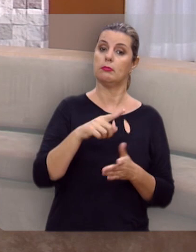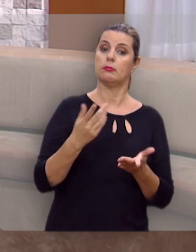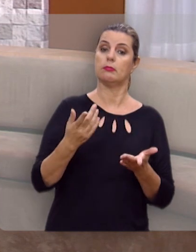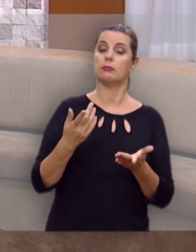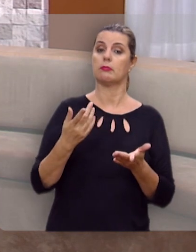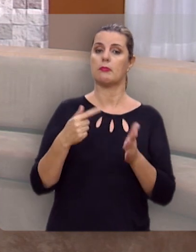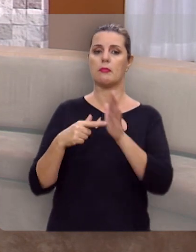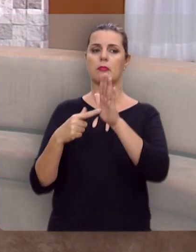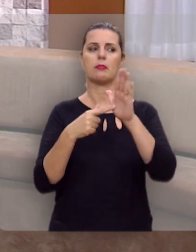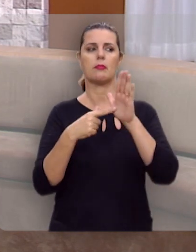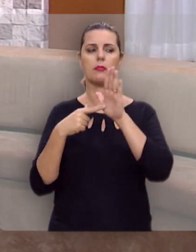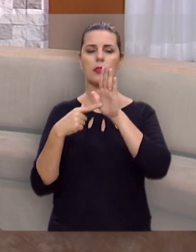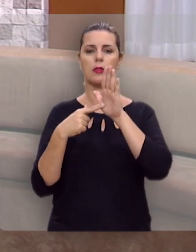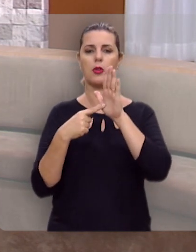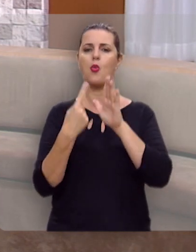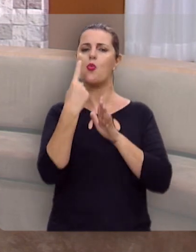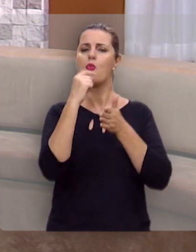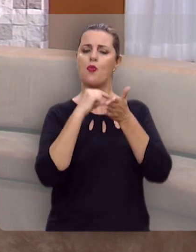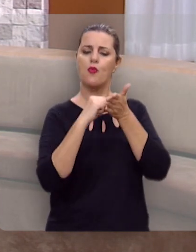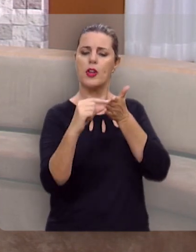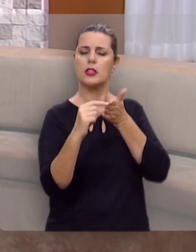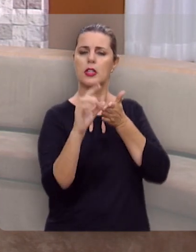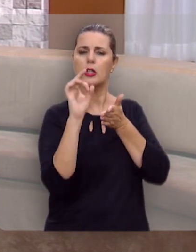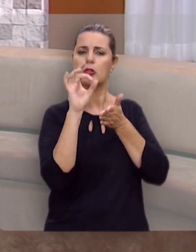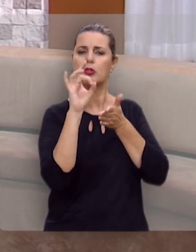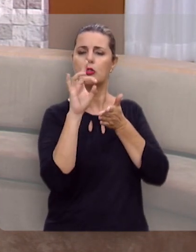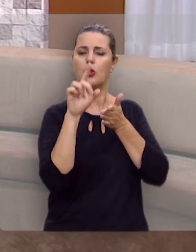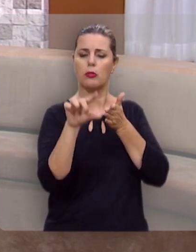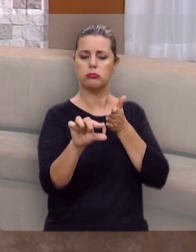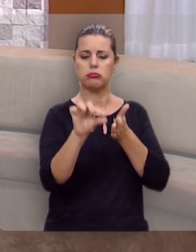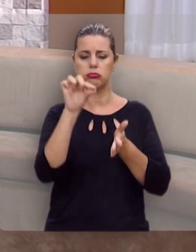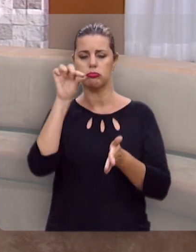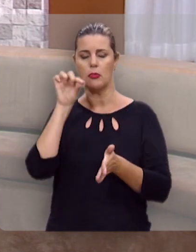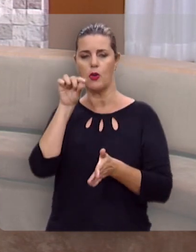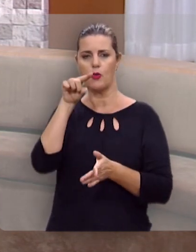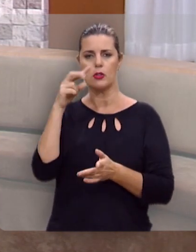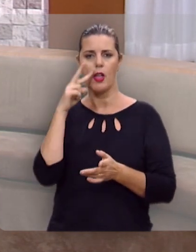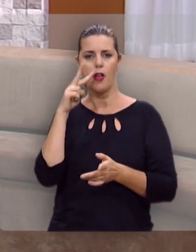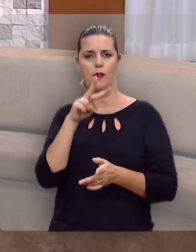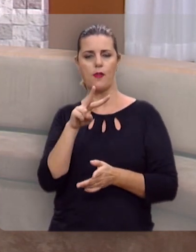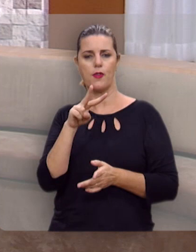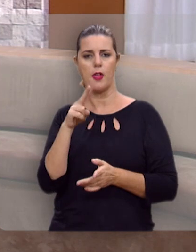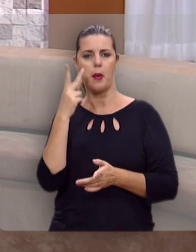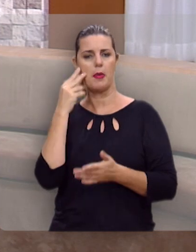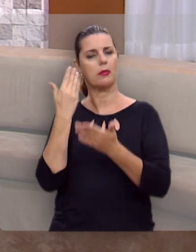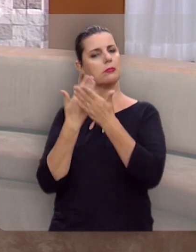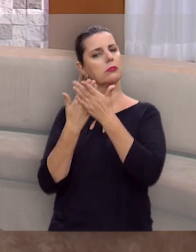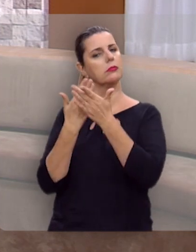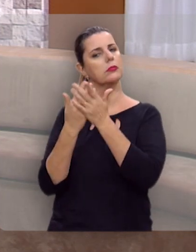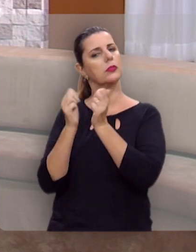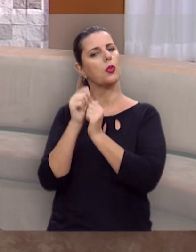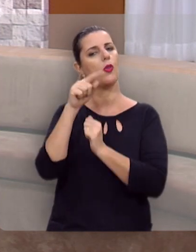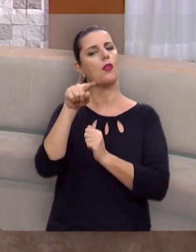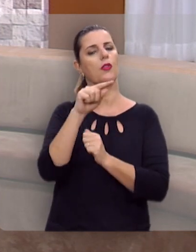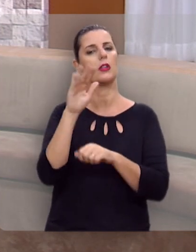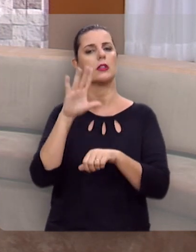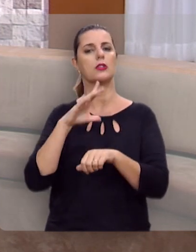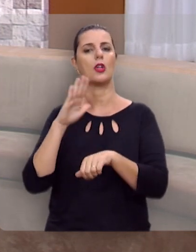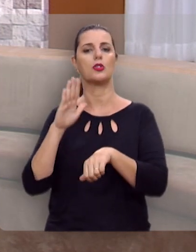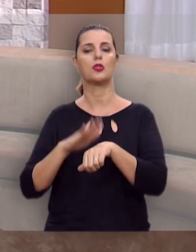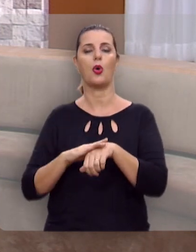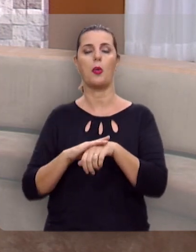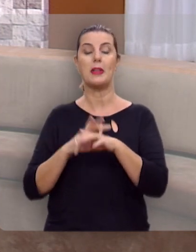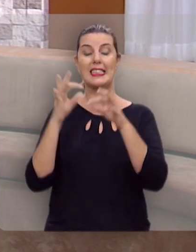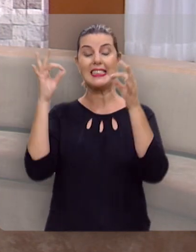aqui pensar apenas um versículo, o que você acabou de ouvir, para meditar com você